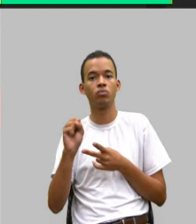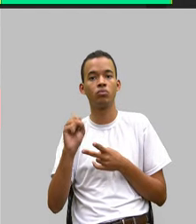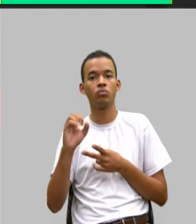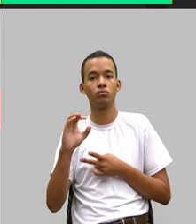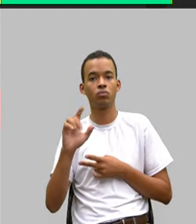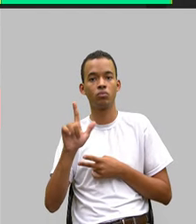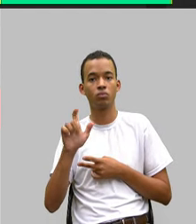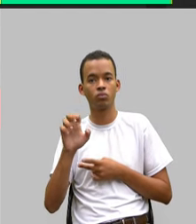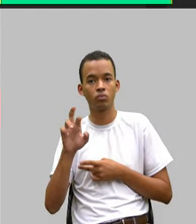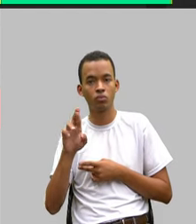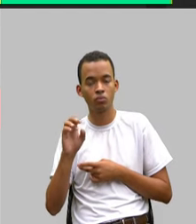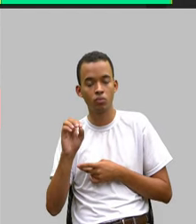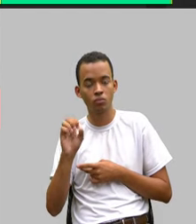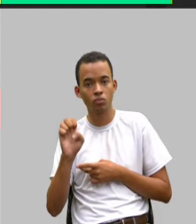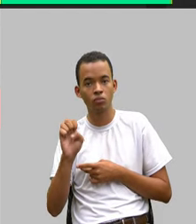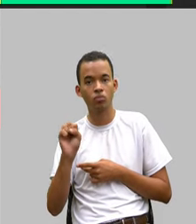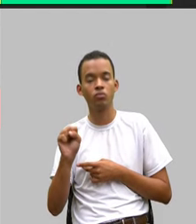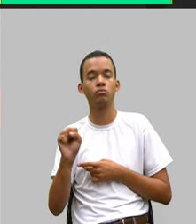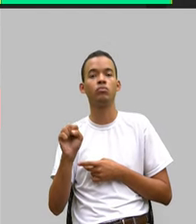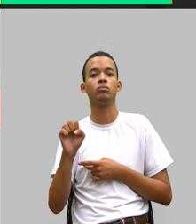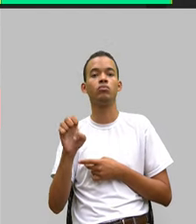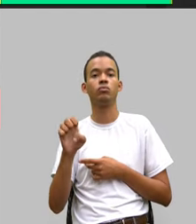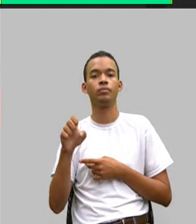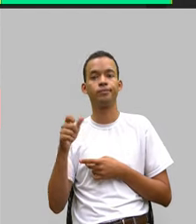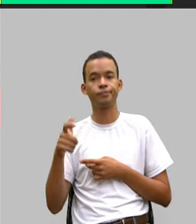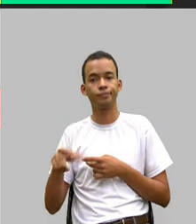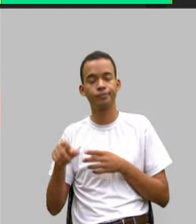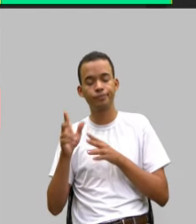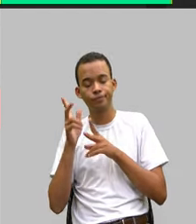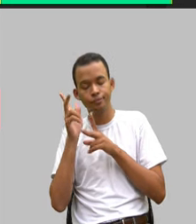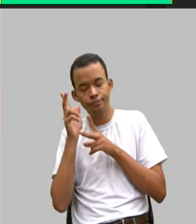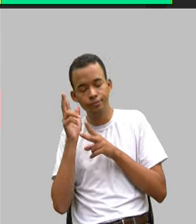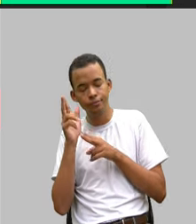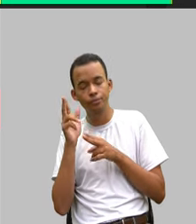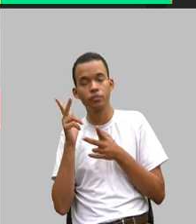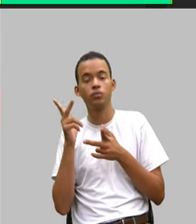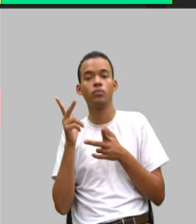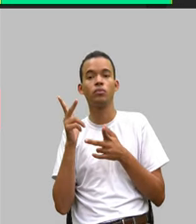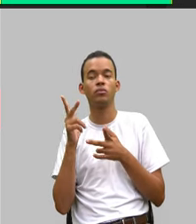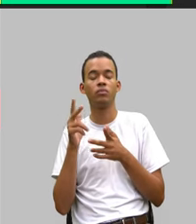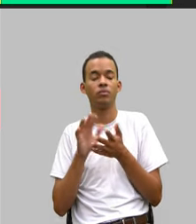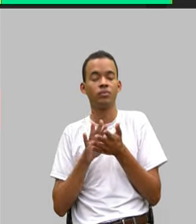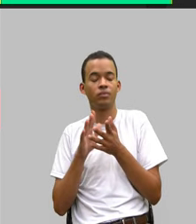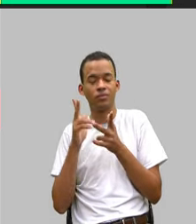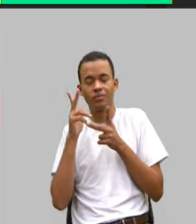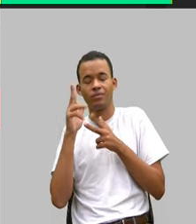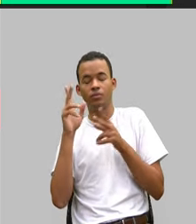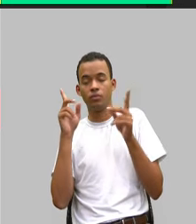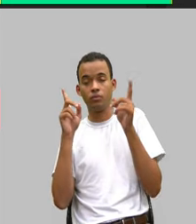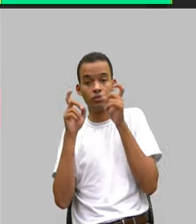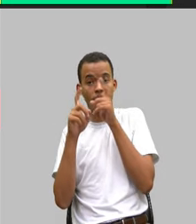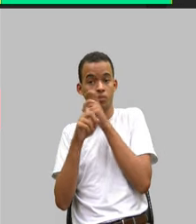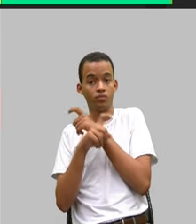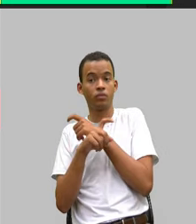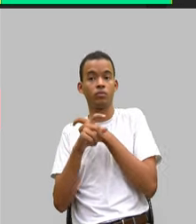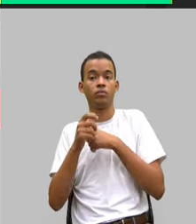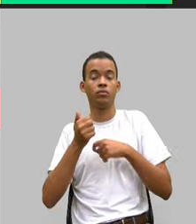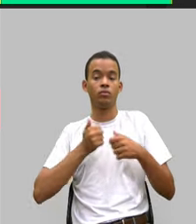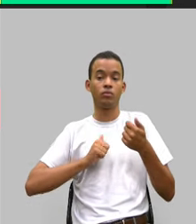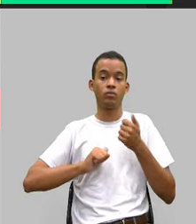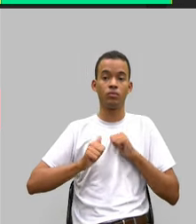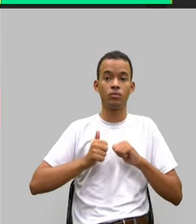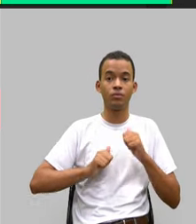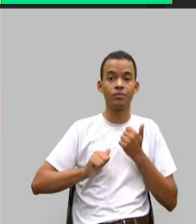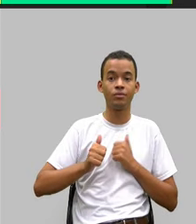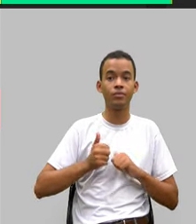insônia eh em sintomas de abstinência de drogas e nos transtornos ansiosos e eu queria eh destacar